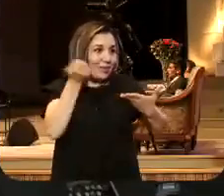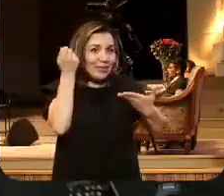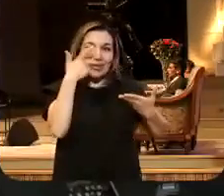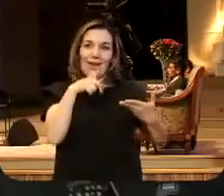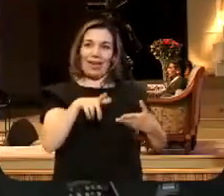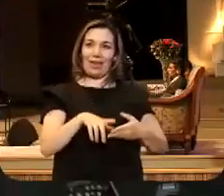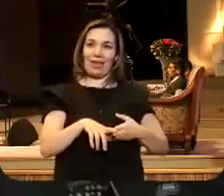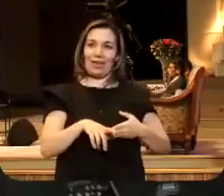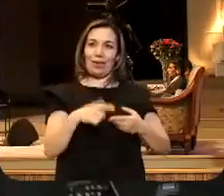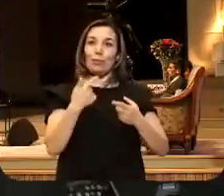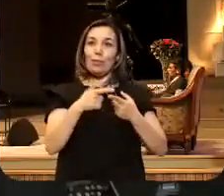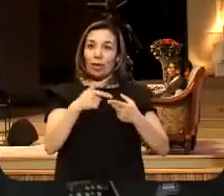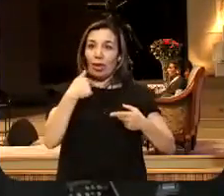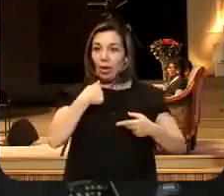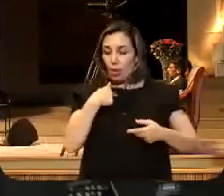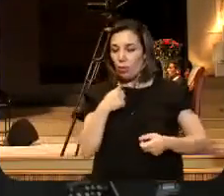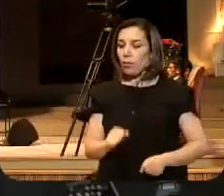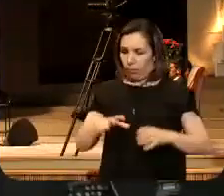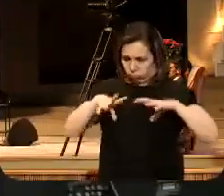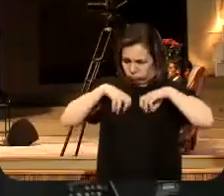passando.